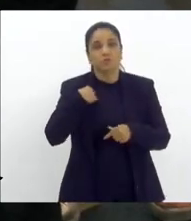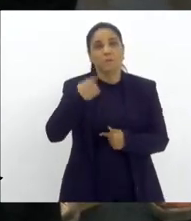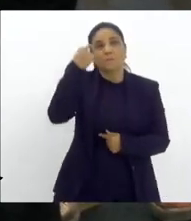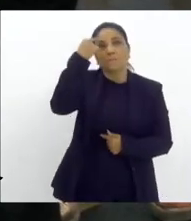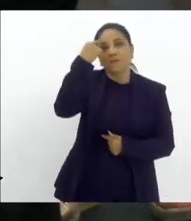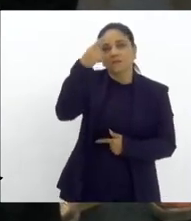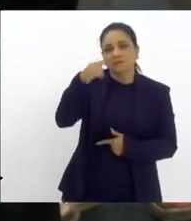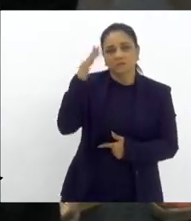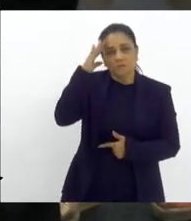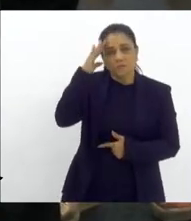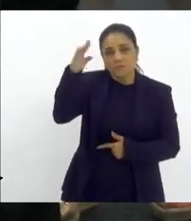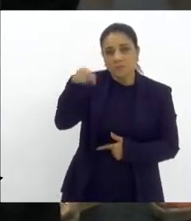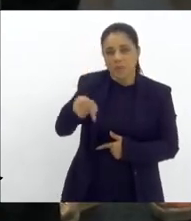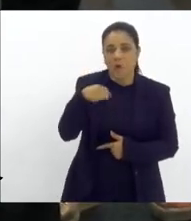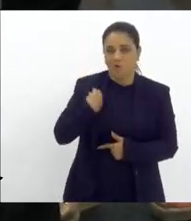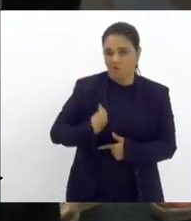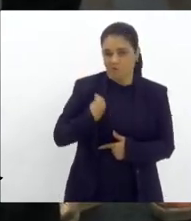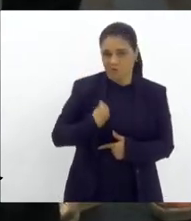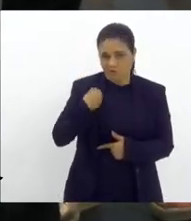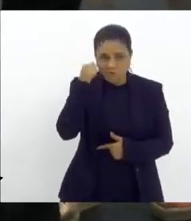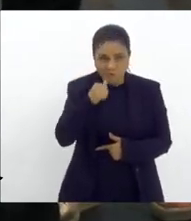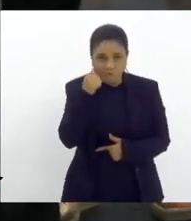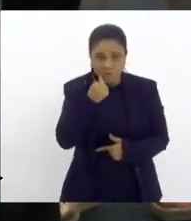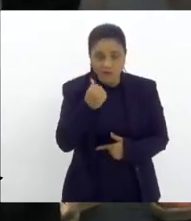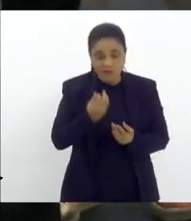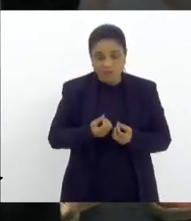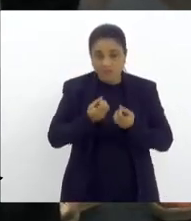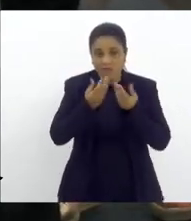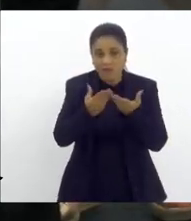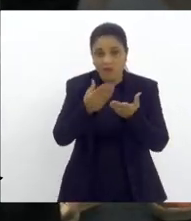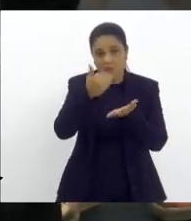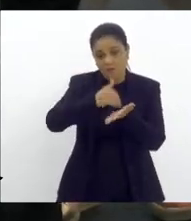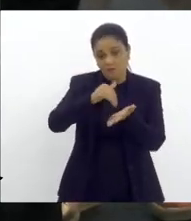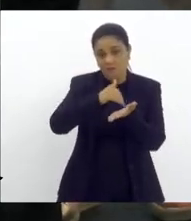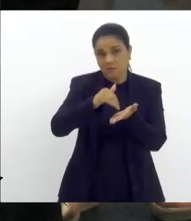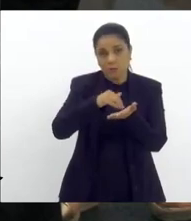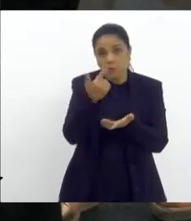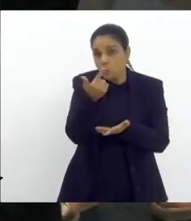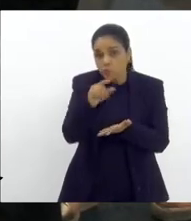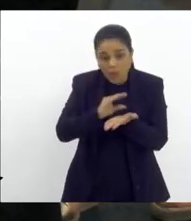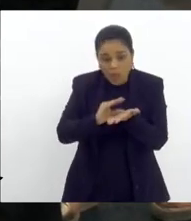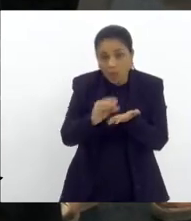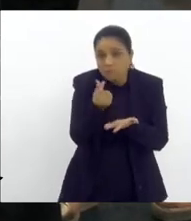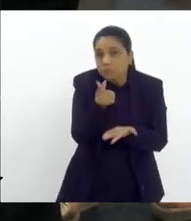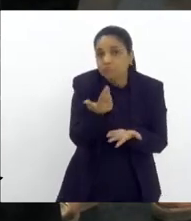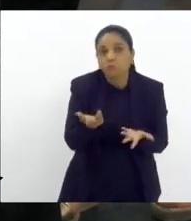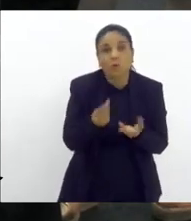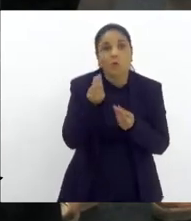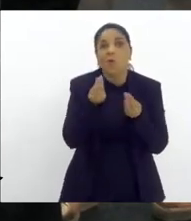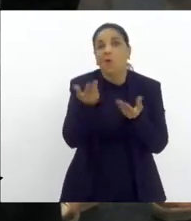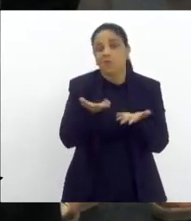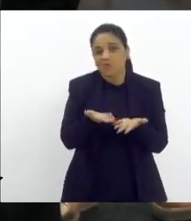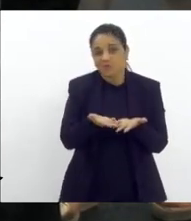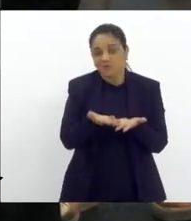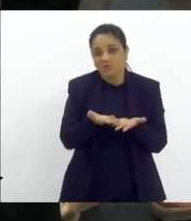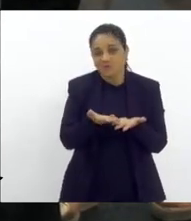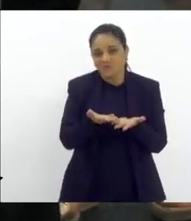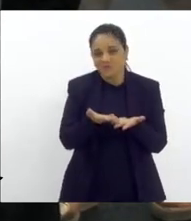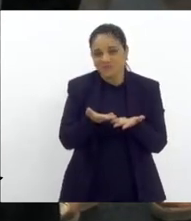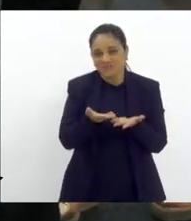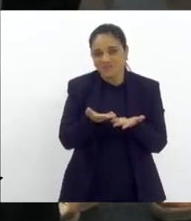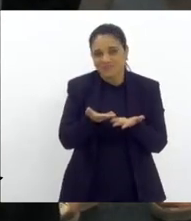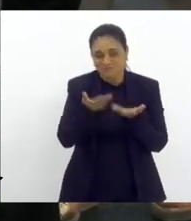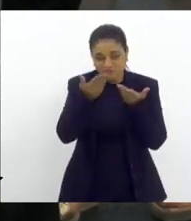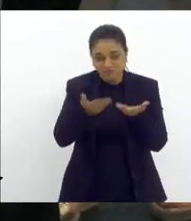como prioridade para a vida das mulheres entregar uma secretaria que não tem orçamento efetivo diante